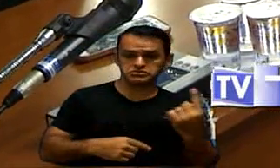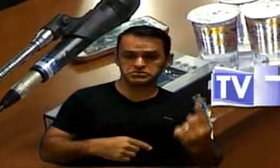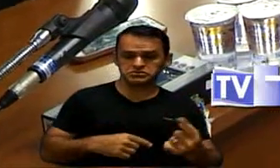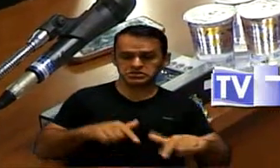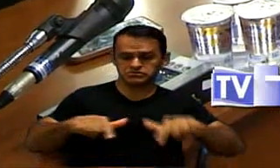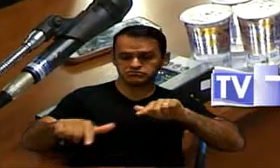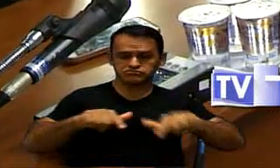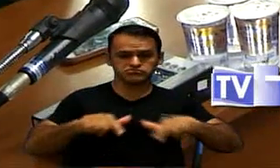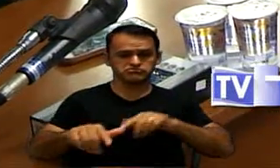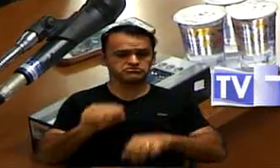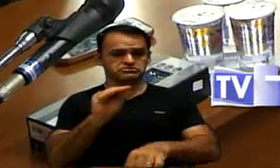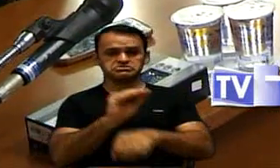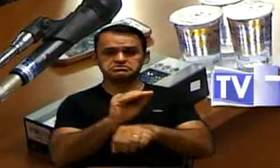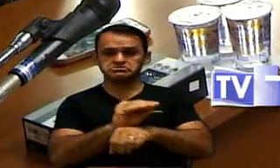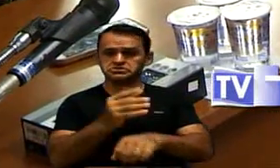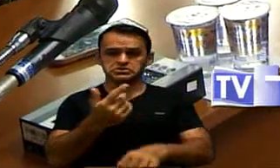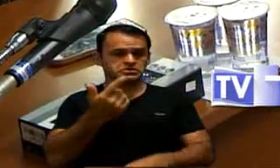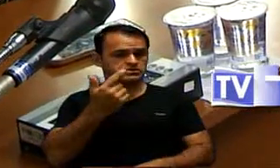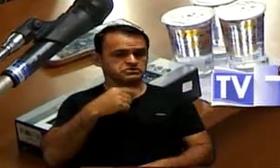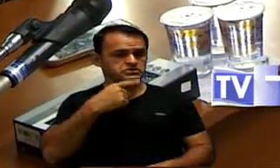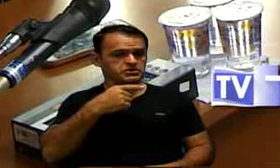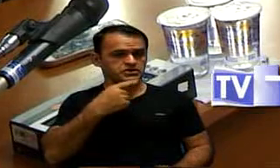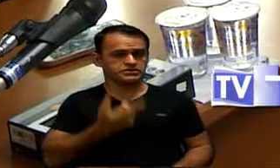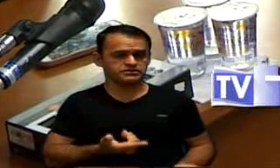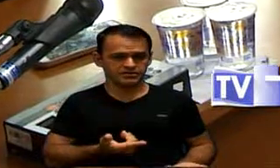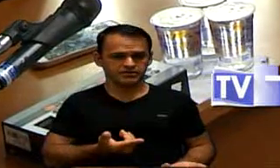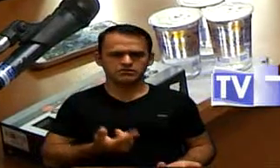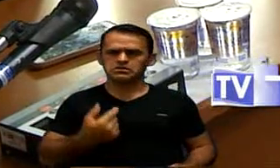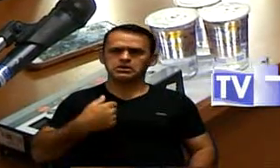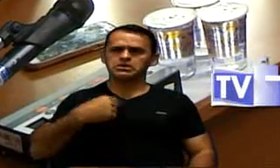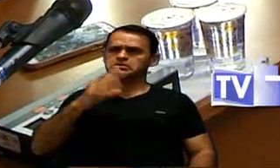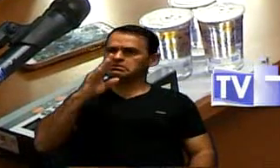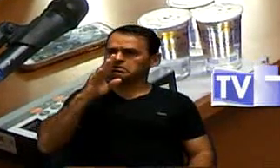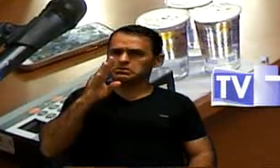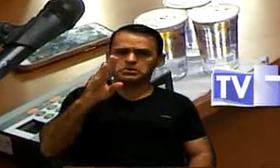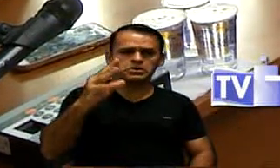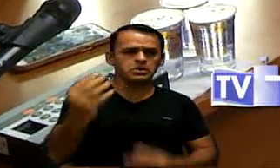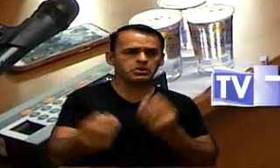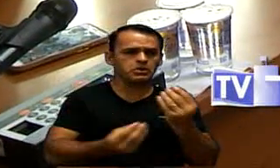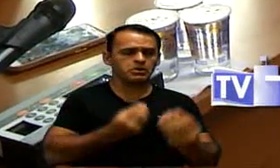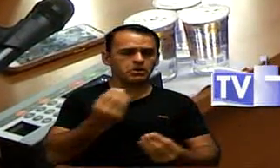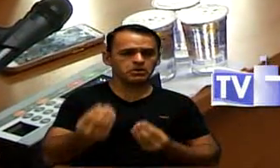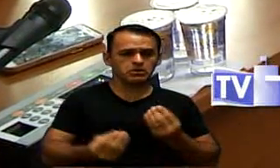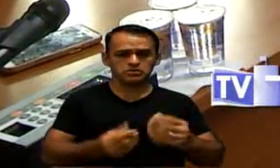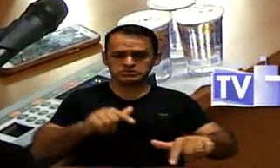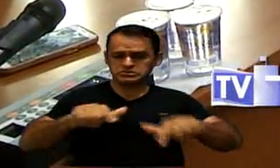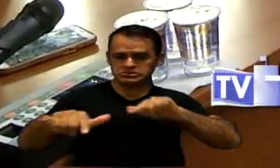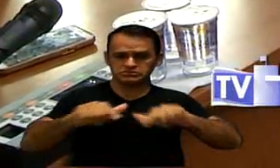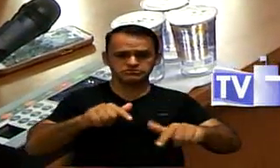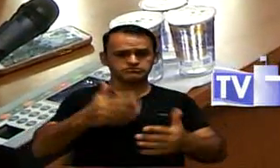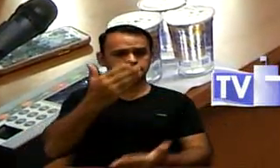especial. 24 anos. Aí ela falou, eu vou denunciar ele, eu tenho medo dela perder o emprego.